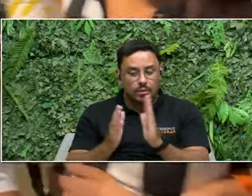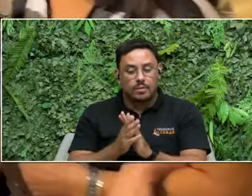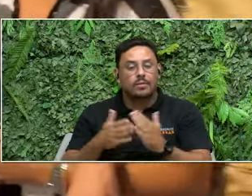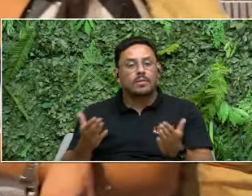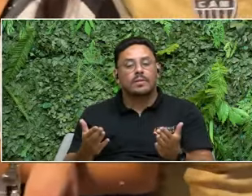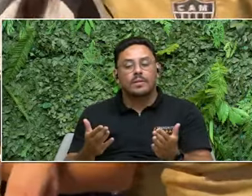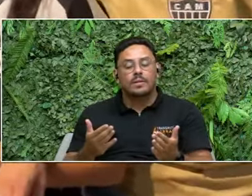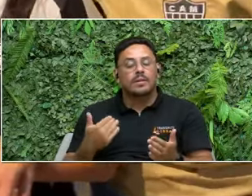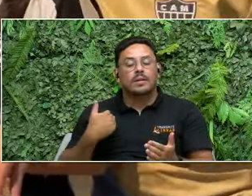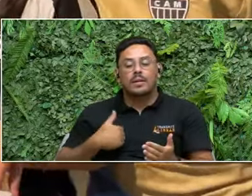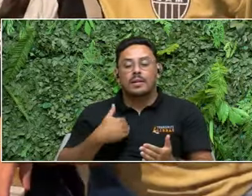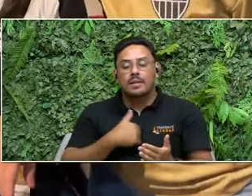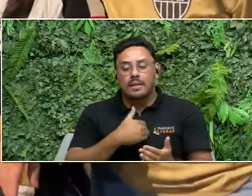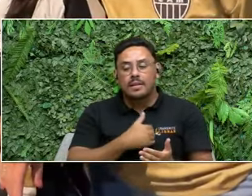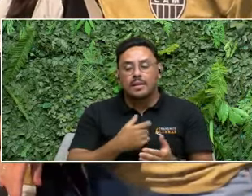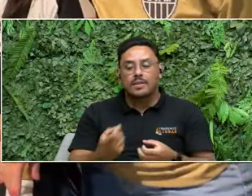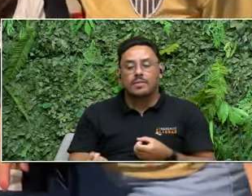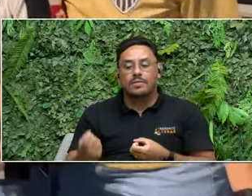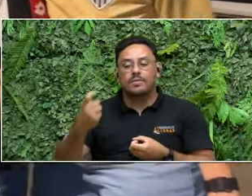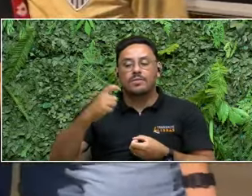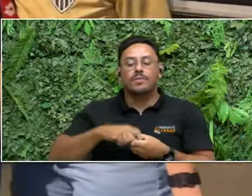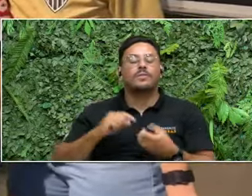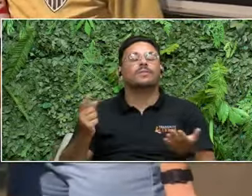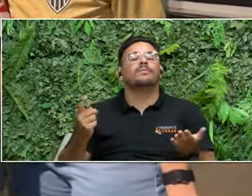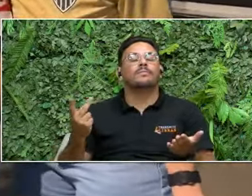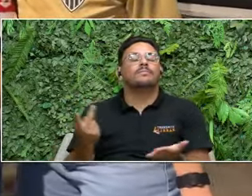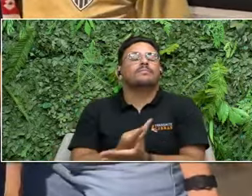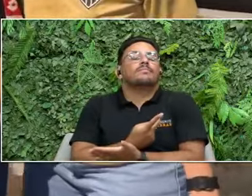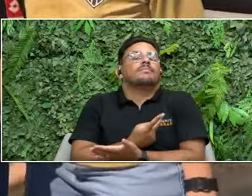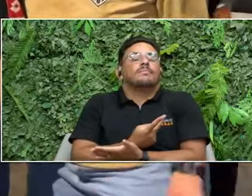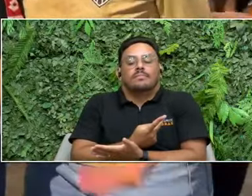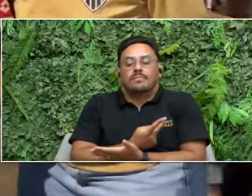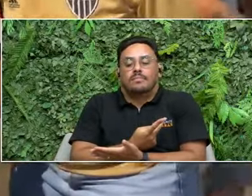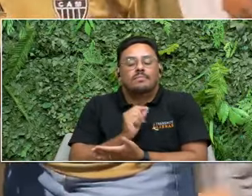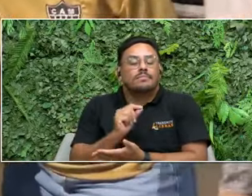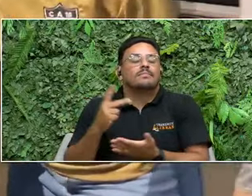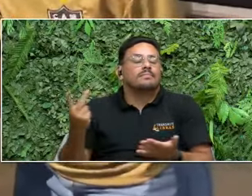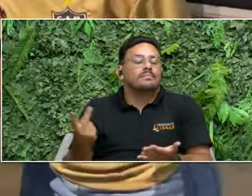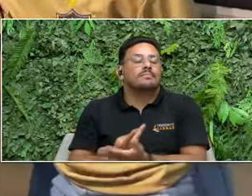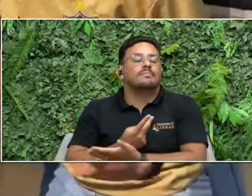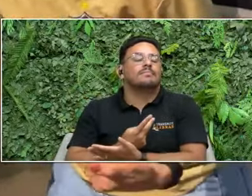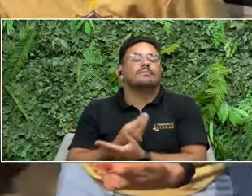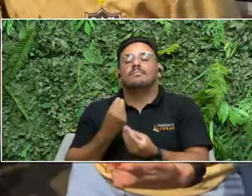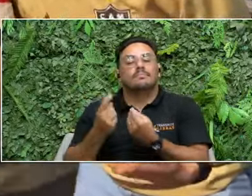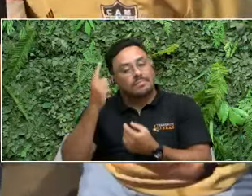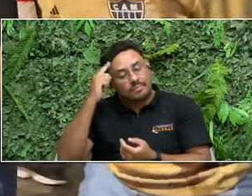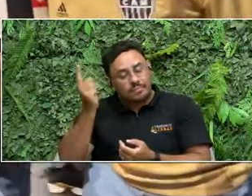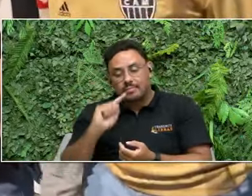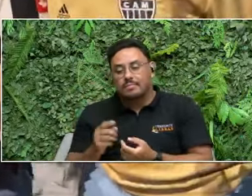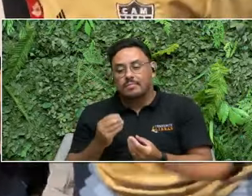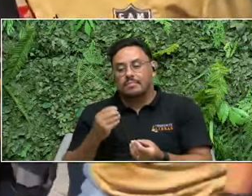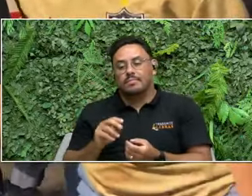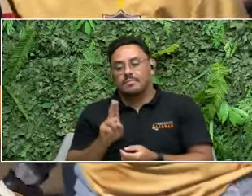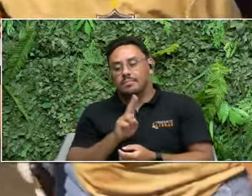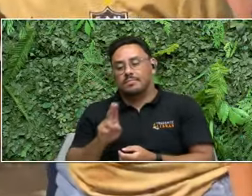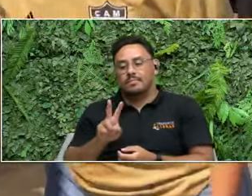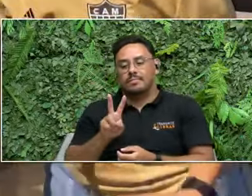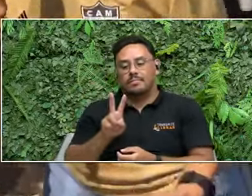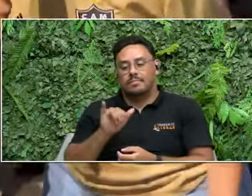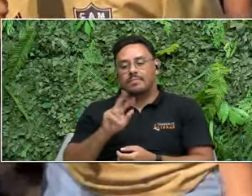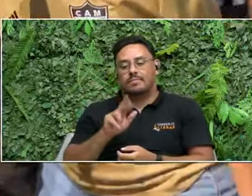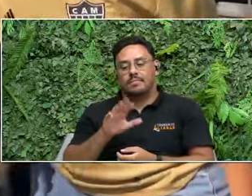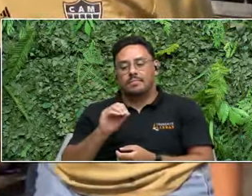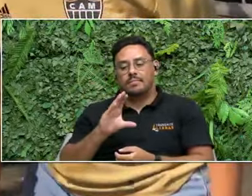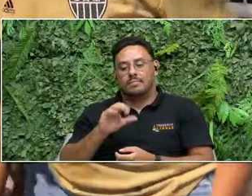aí o galo fez a retranca da segunda o que que é isso gente comoce a gente não sabe o que aconteceu como é que é seu nome viv e o